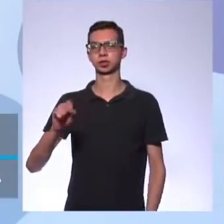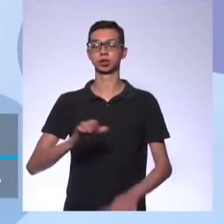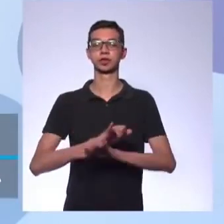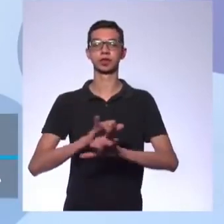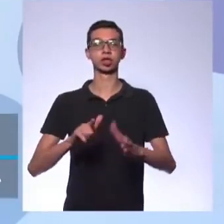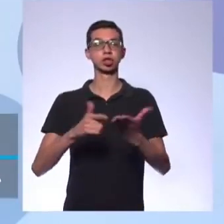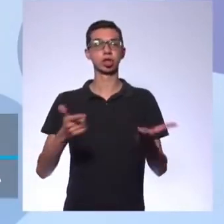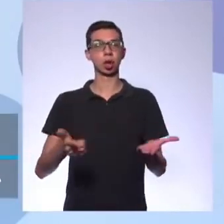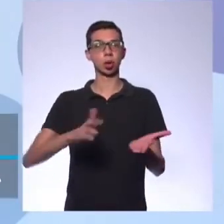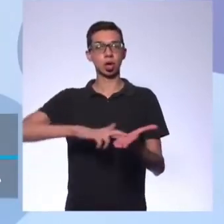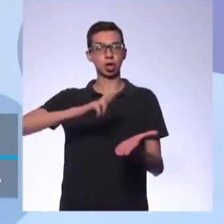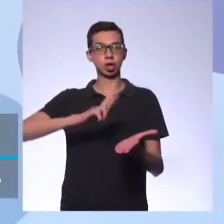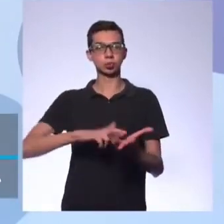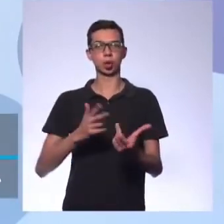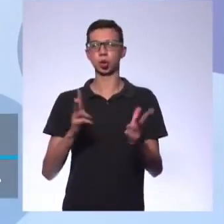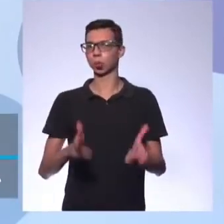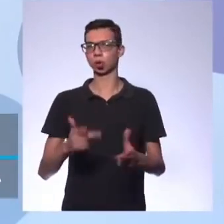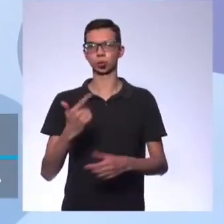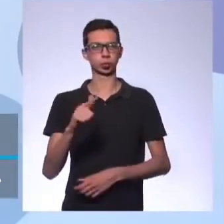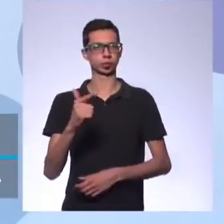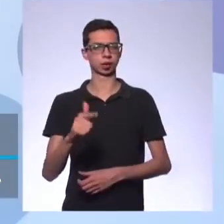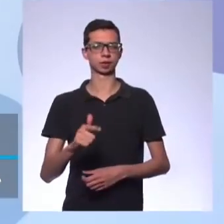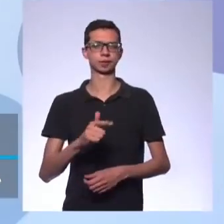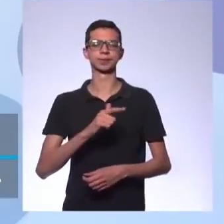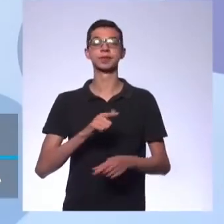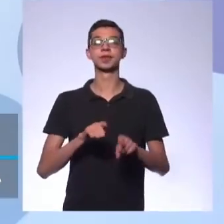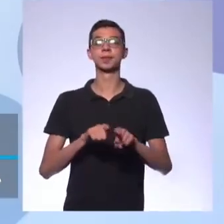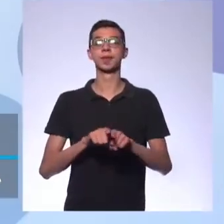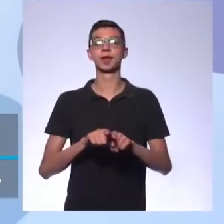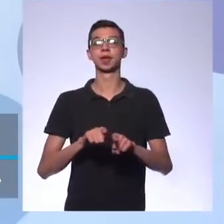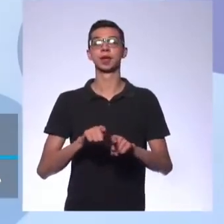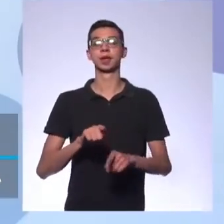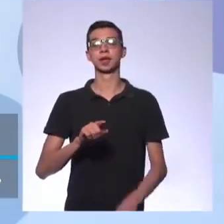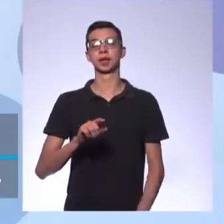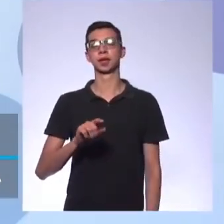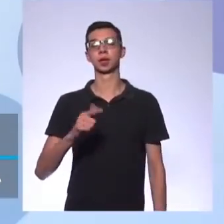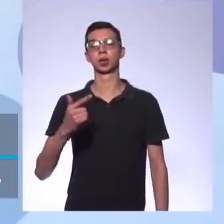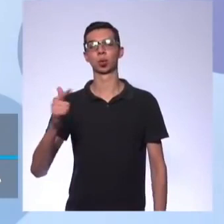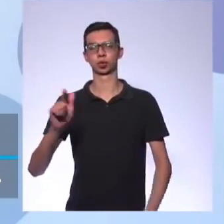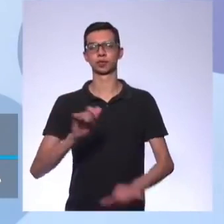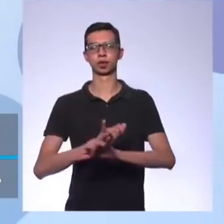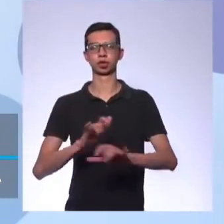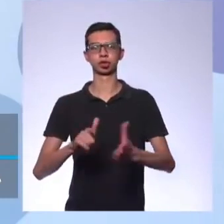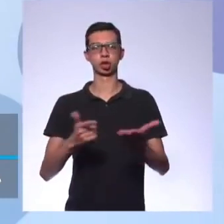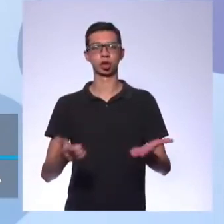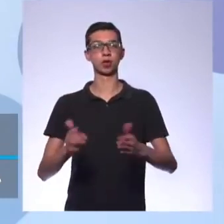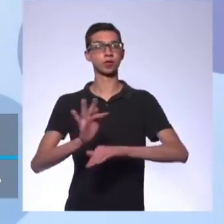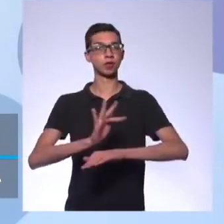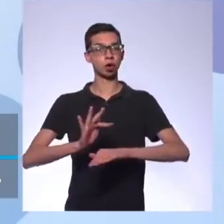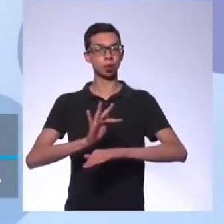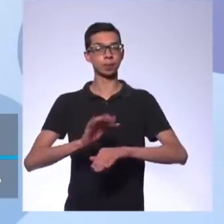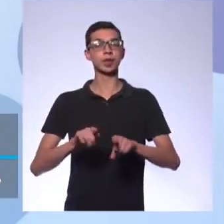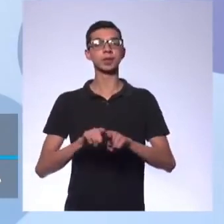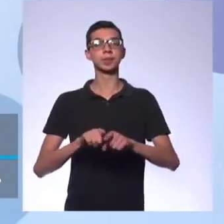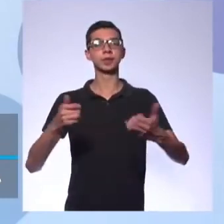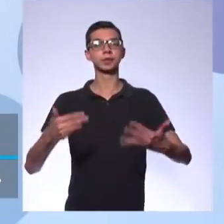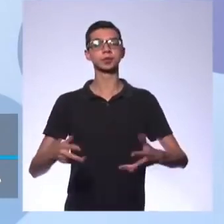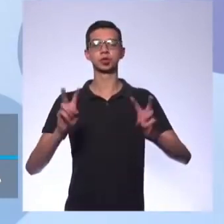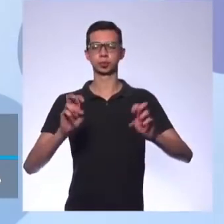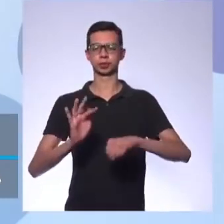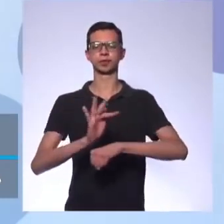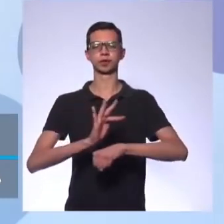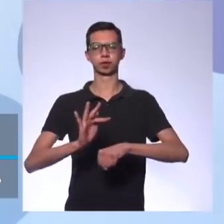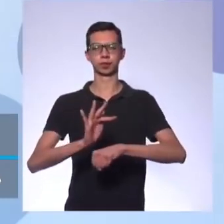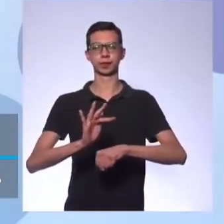mesmo ritmo, o Vinícius Wish falou o jornal é mais formal, eles falam também da questão da formalidade,